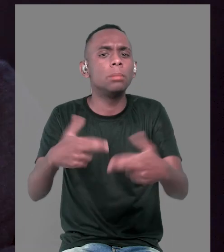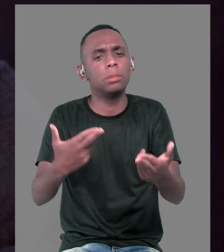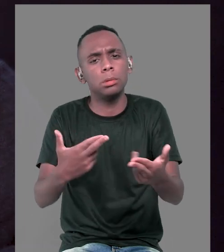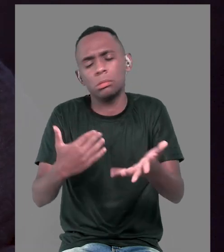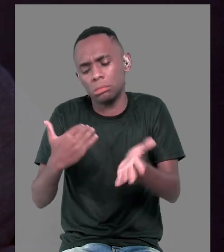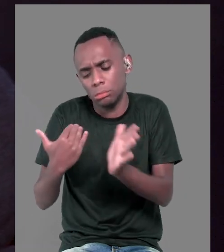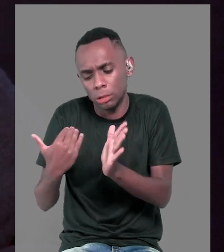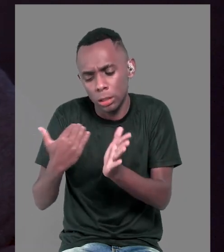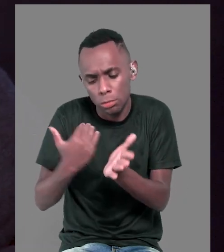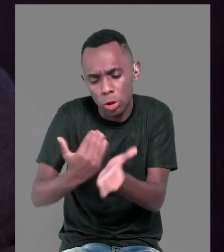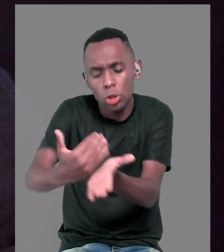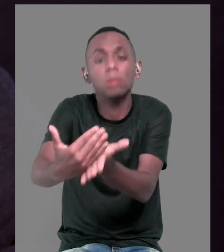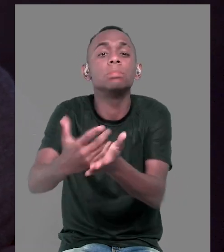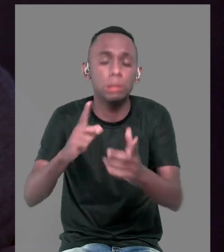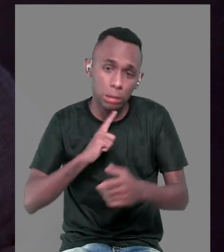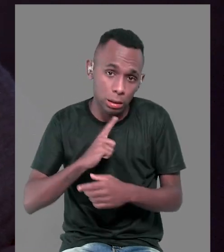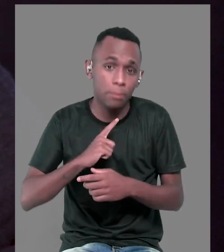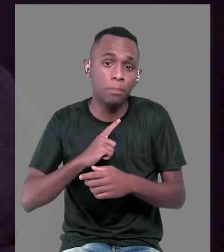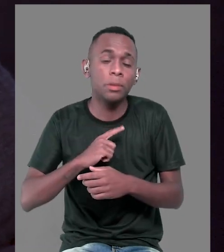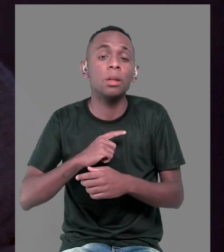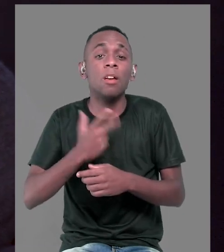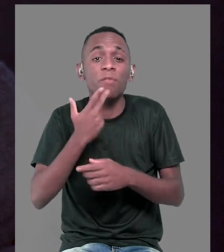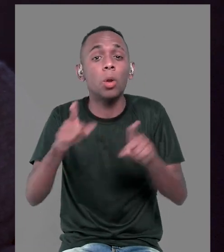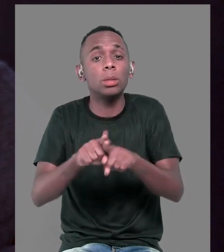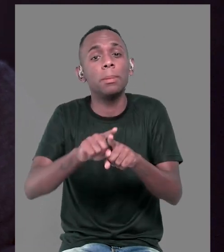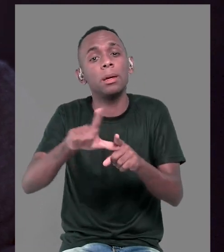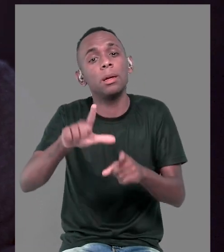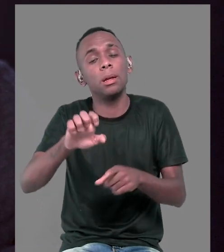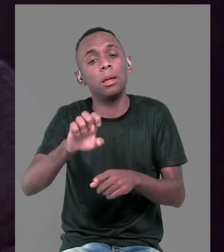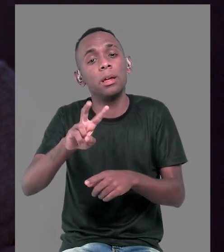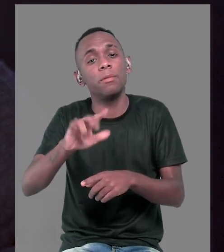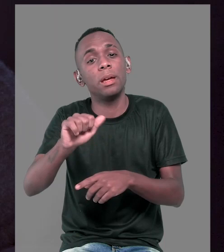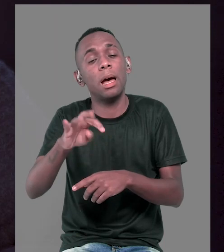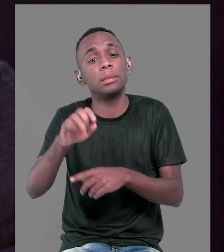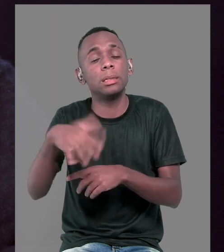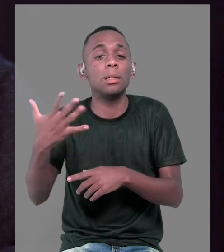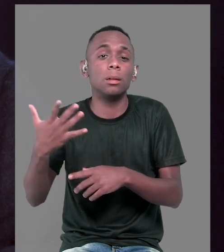e falou do Leviatã. O Estado,